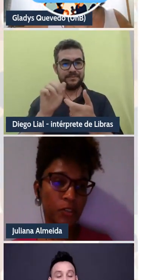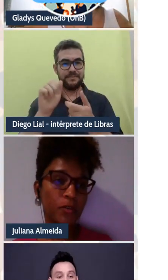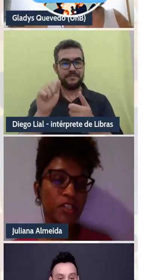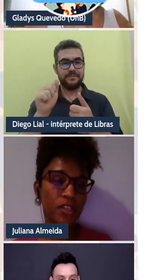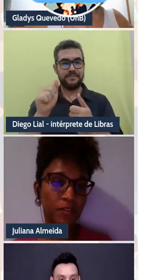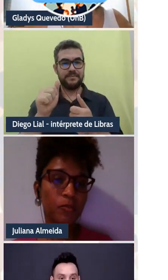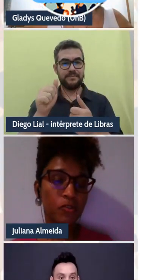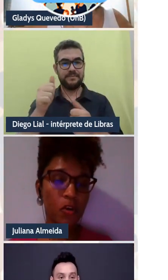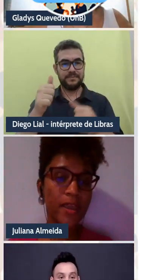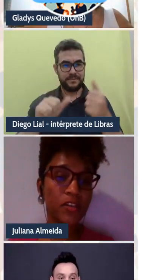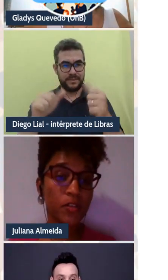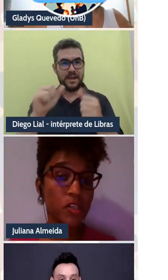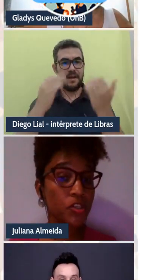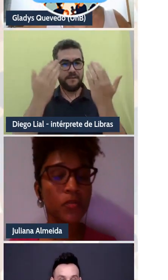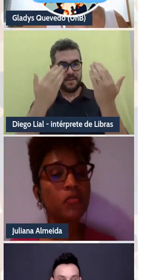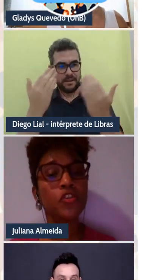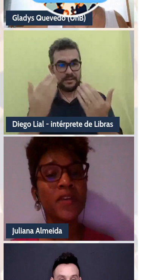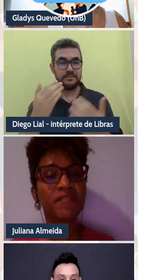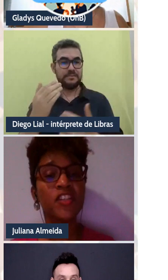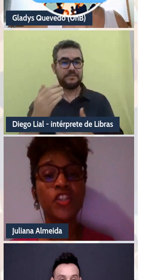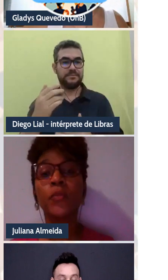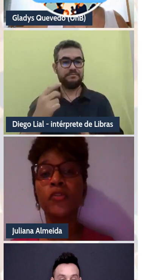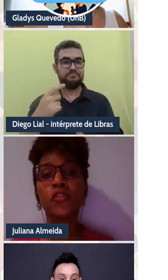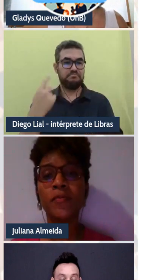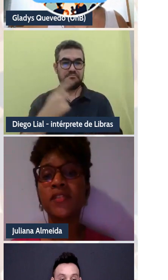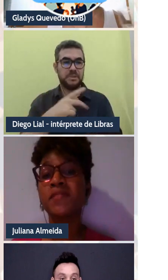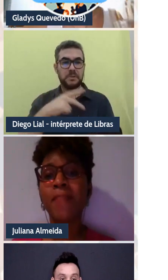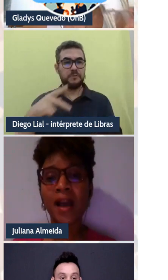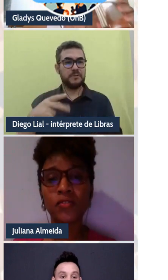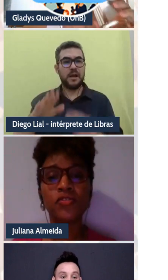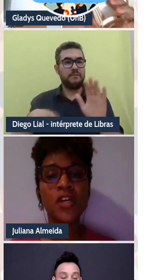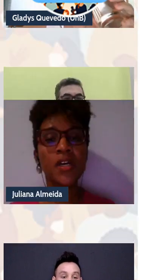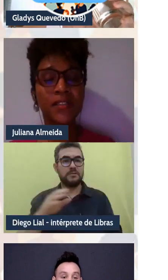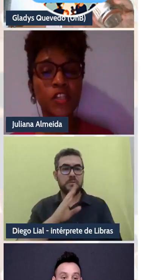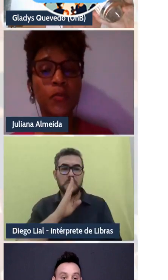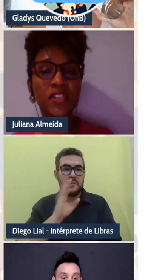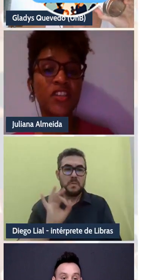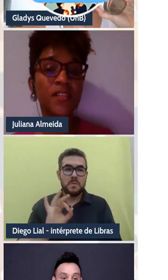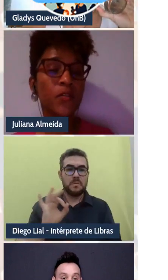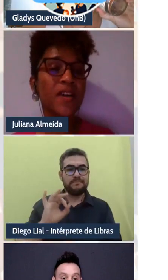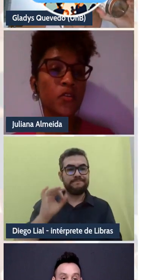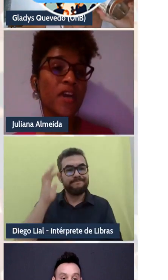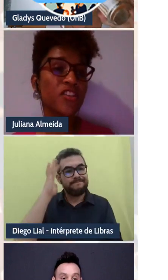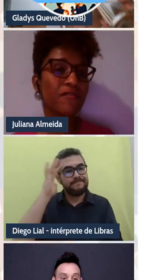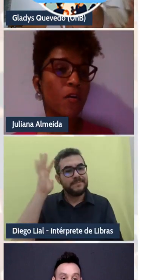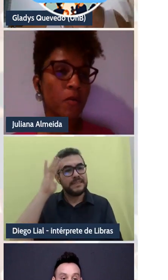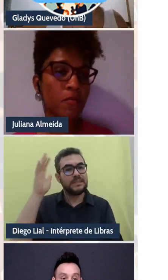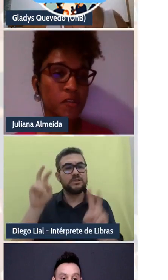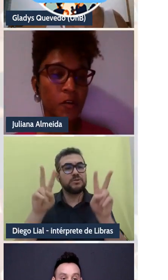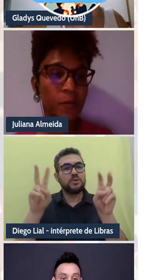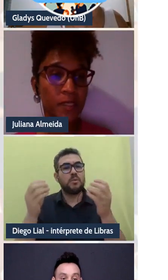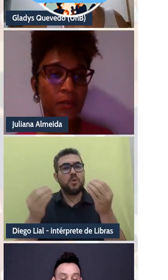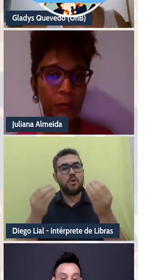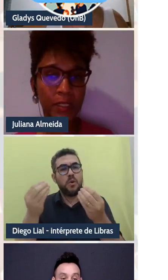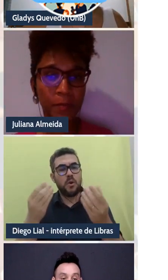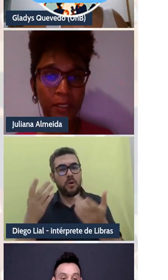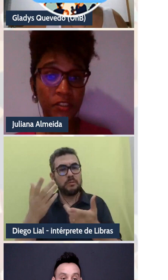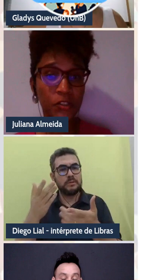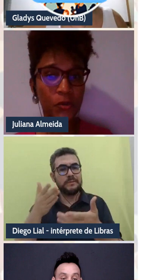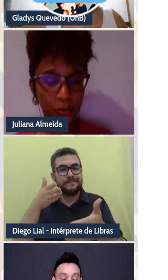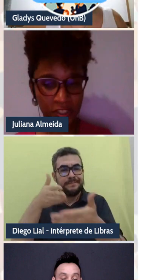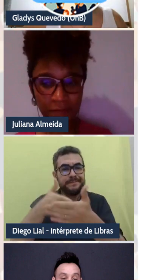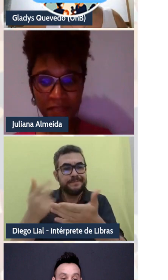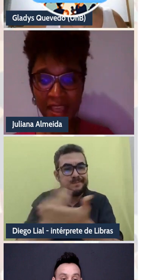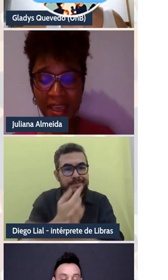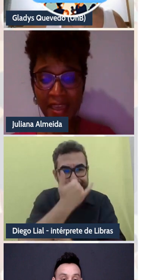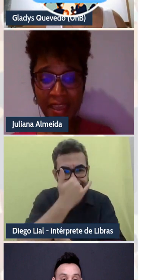enquanto professora, e já vi muitos colegas também, a gente não costuma refletir muito sobre os impactos das políticas educacionais da forma como a senhora apresentou aqui para a